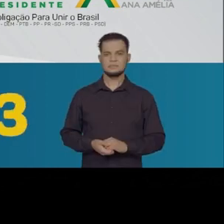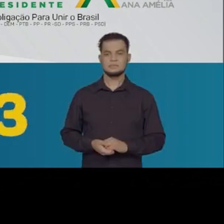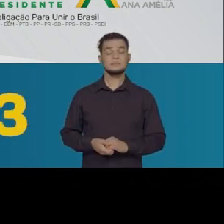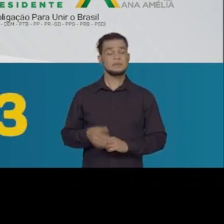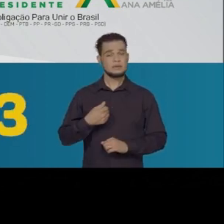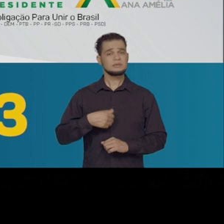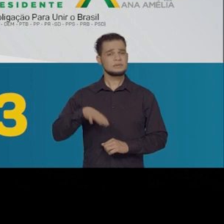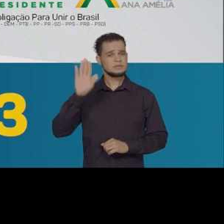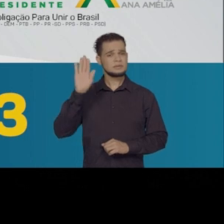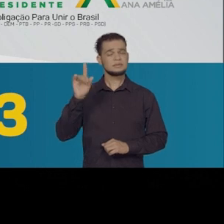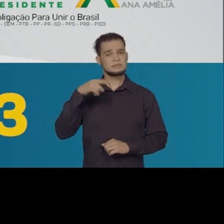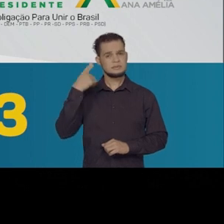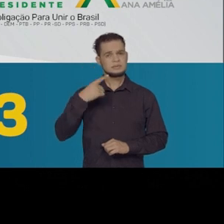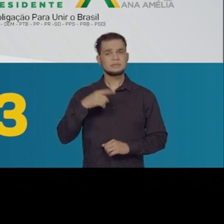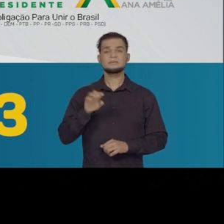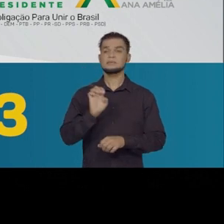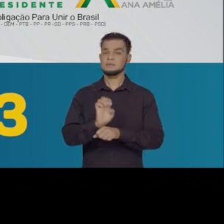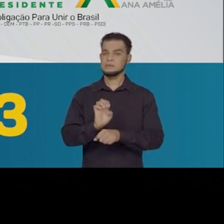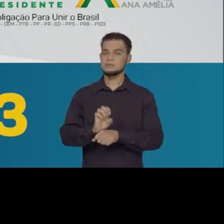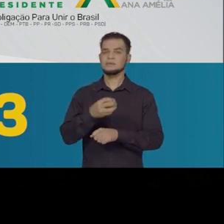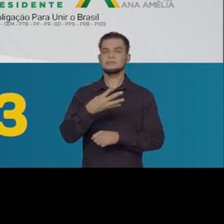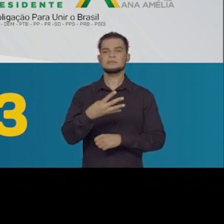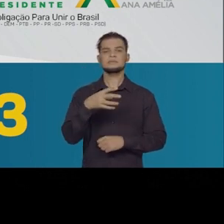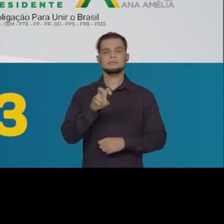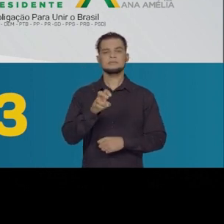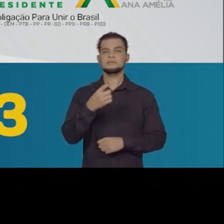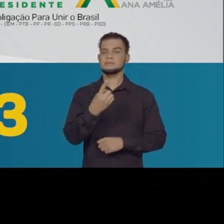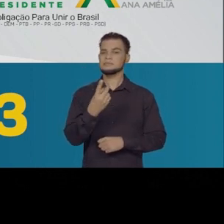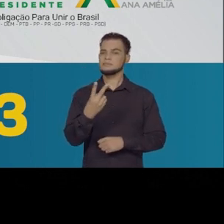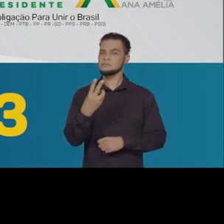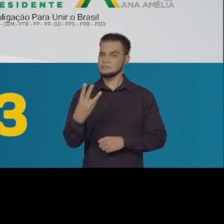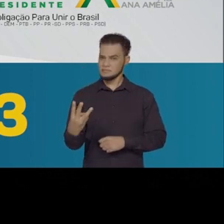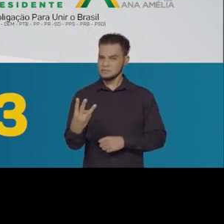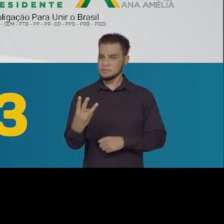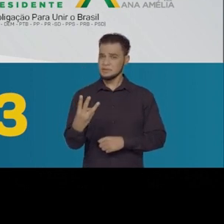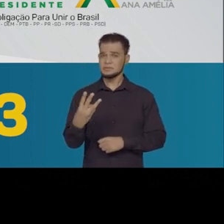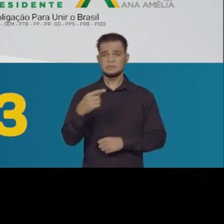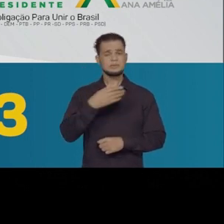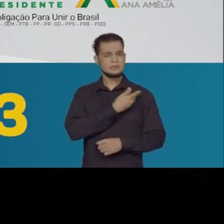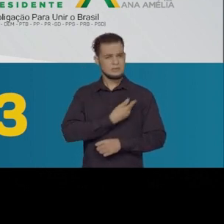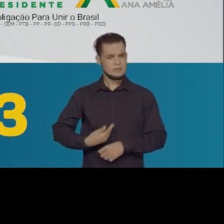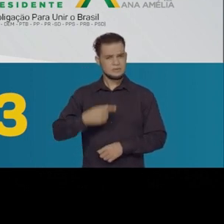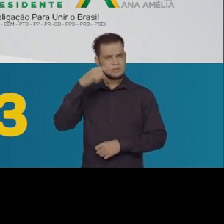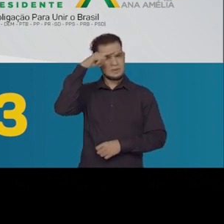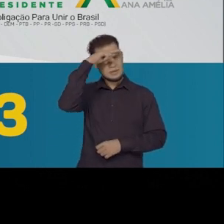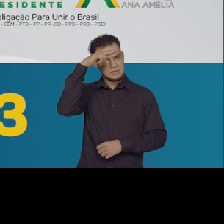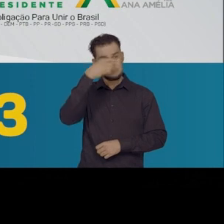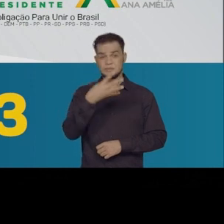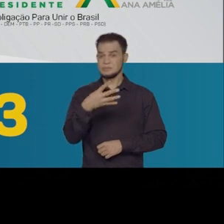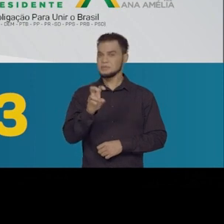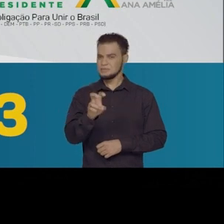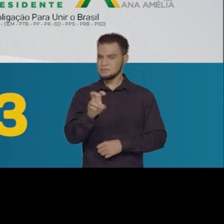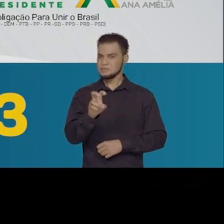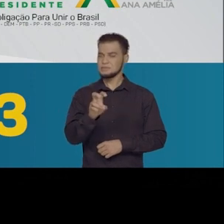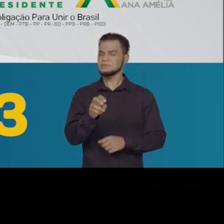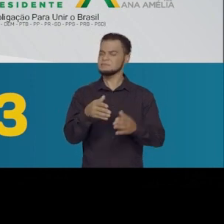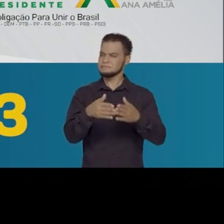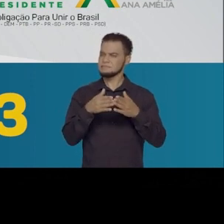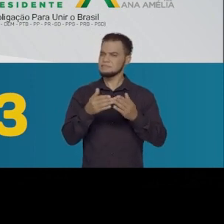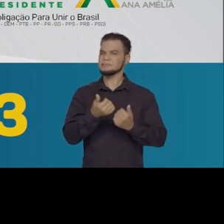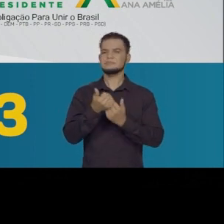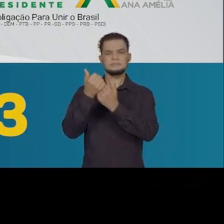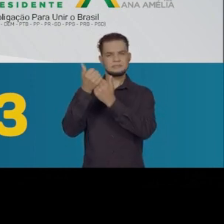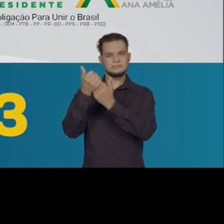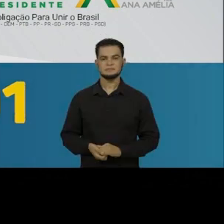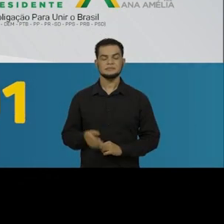45777. Sou Mourão, candidato a deputado estadual 45123. Governador Anastasia, 45. Peço